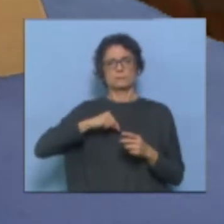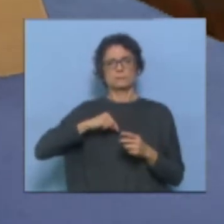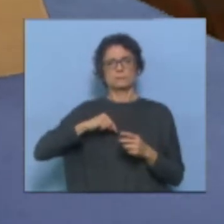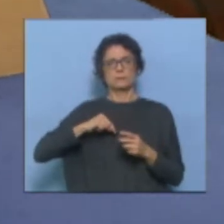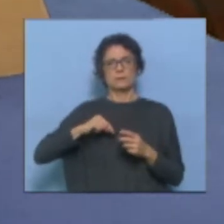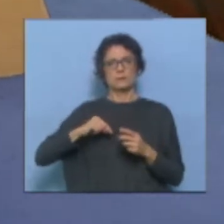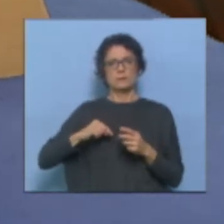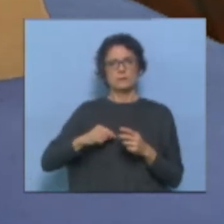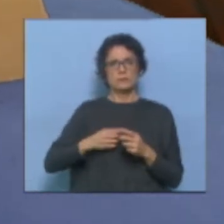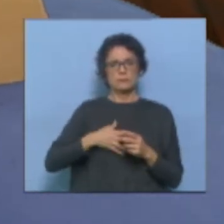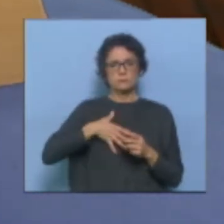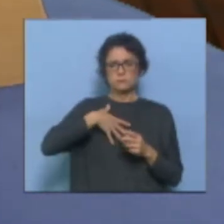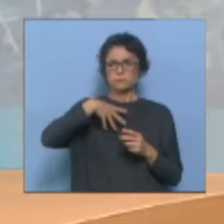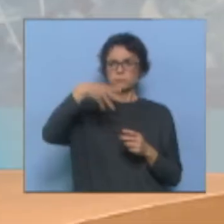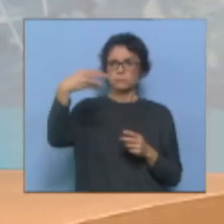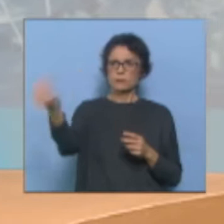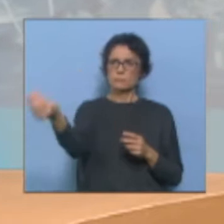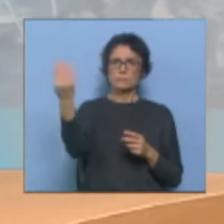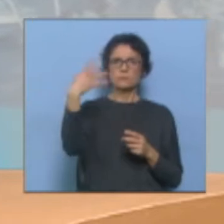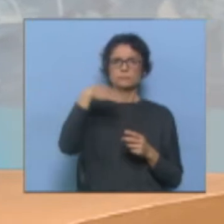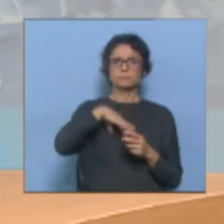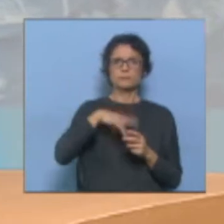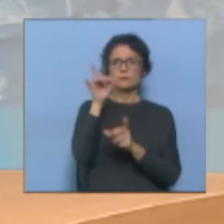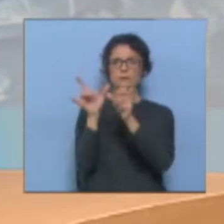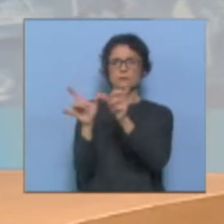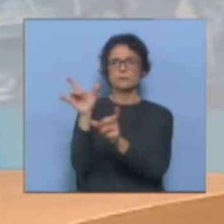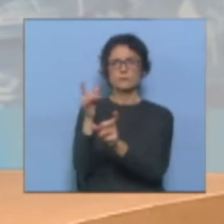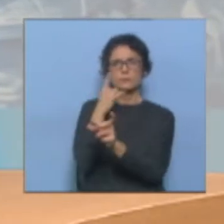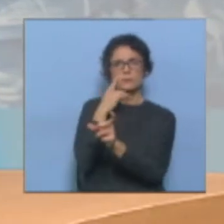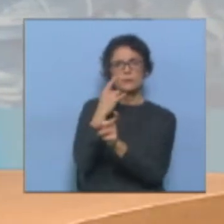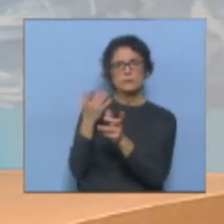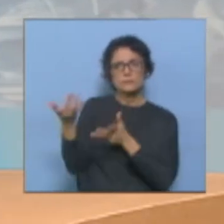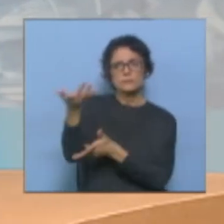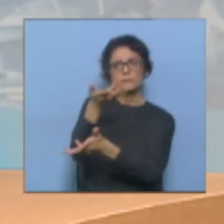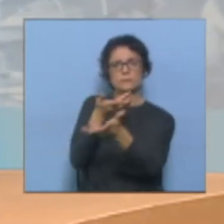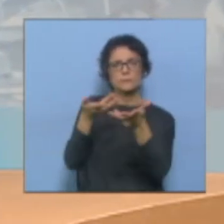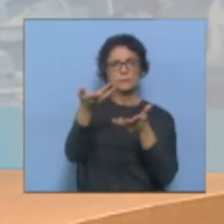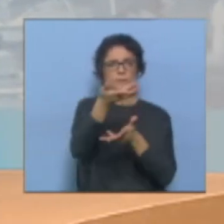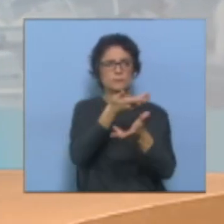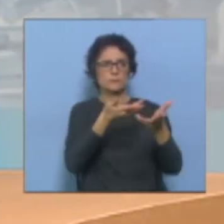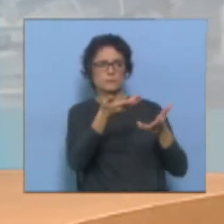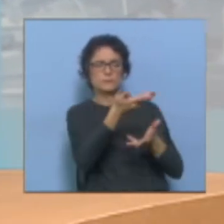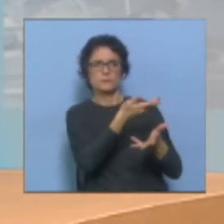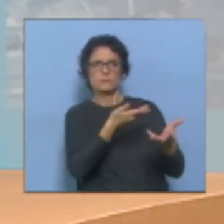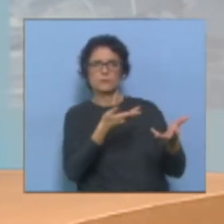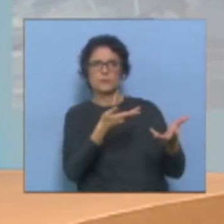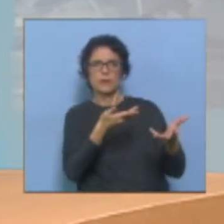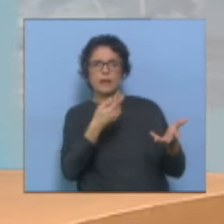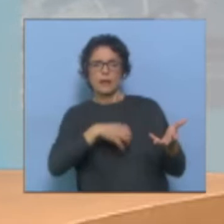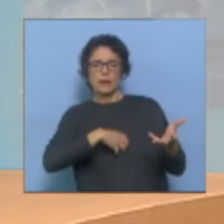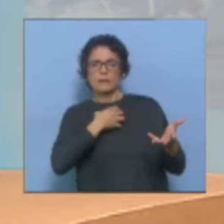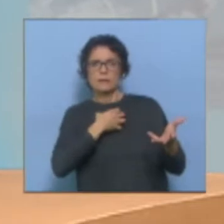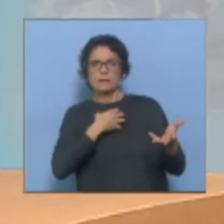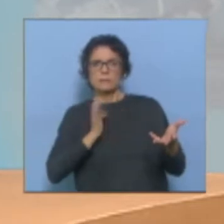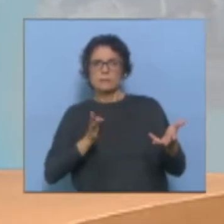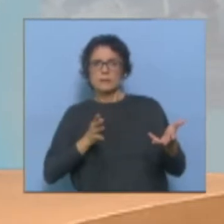pessoas que vão estando na nossa vida, e que nos ajudam a conhecer melhor e para uma doação total da nossa vida. Ao fim e